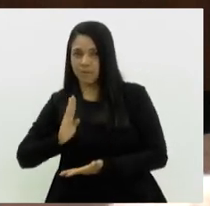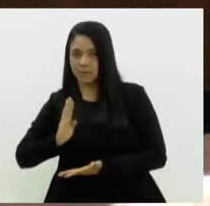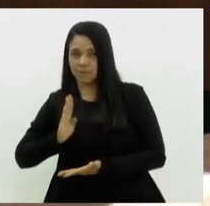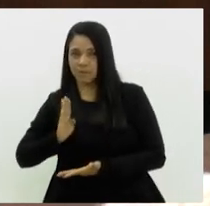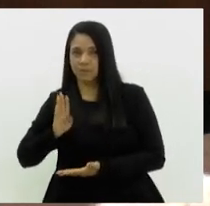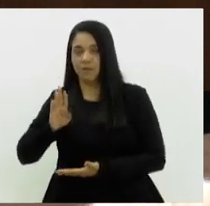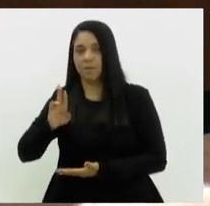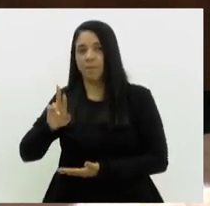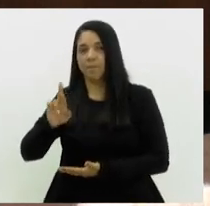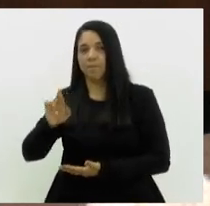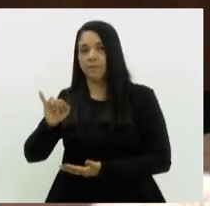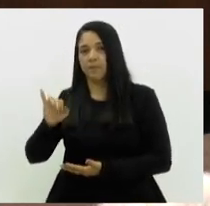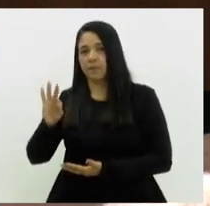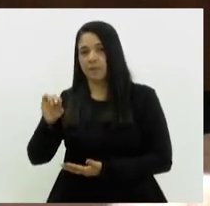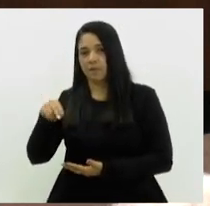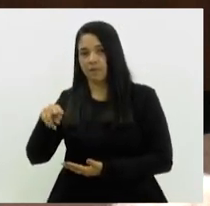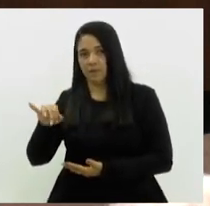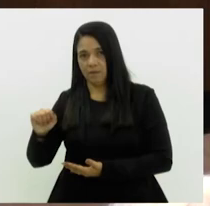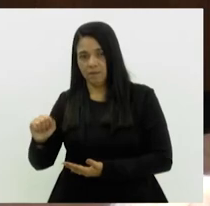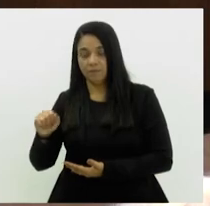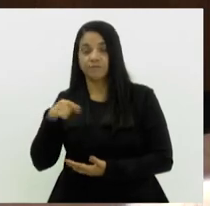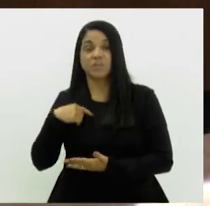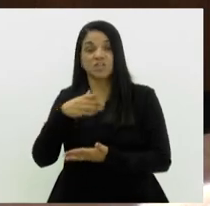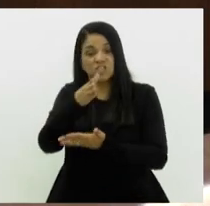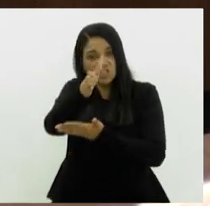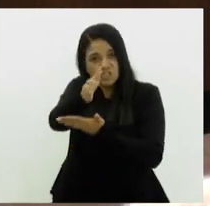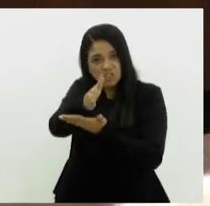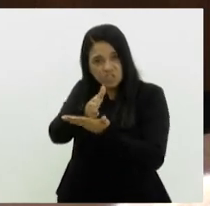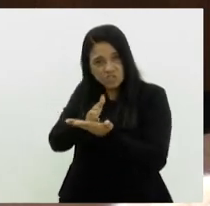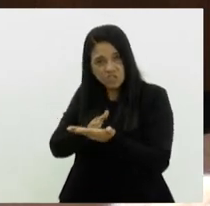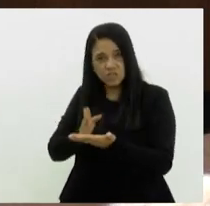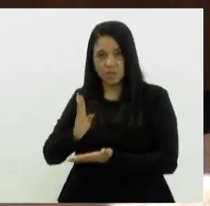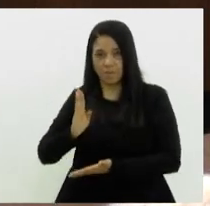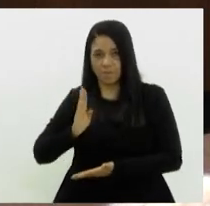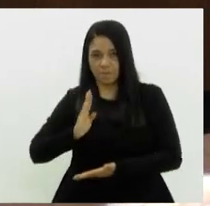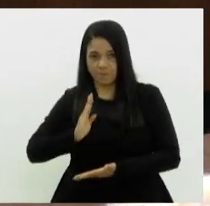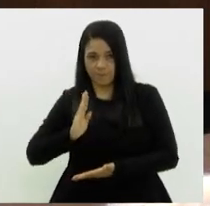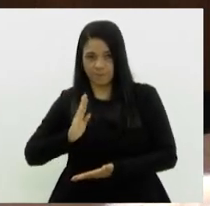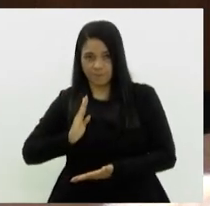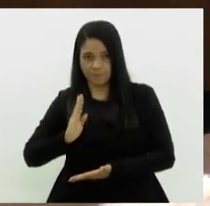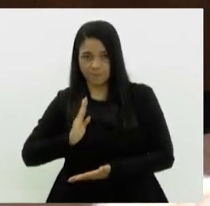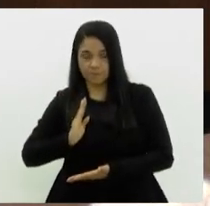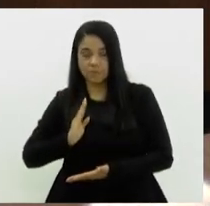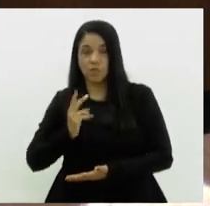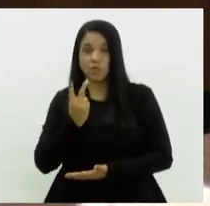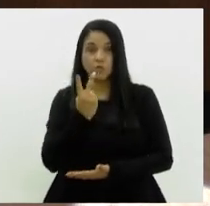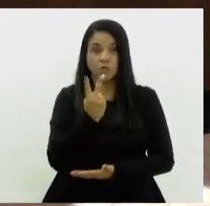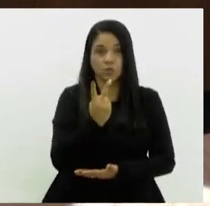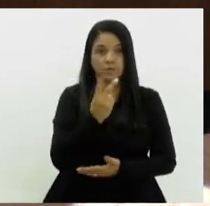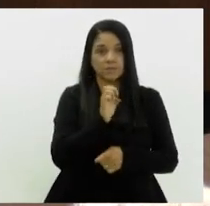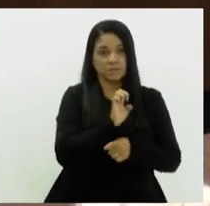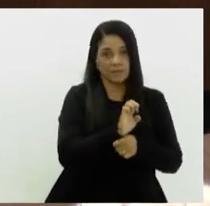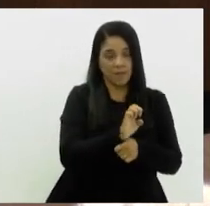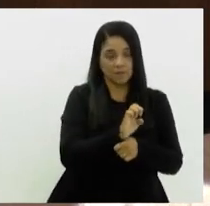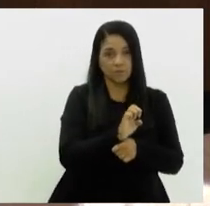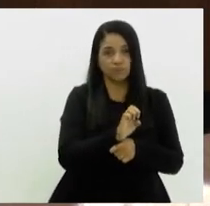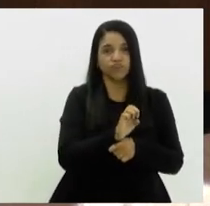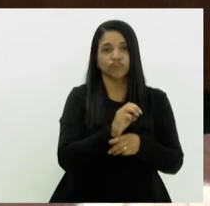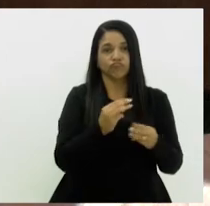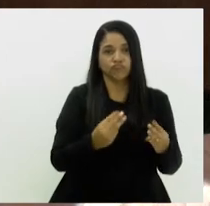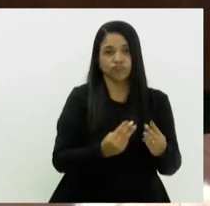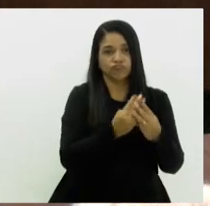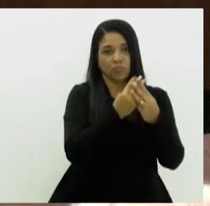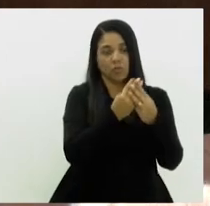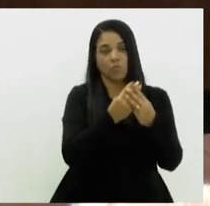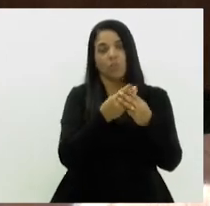Britânica, que, na verdade, foi dividida para ter dois estados, um judaico e